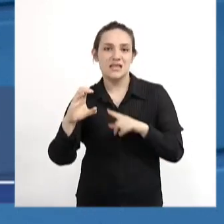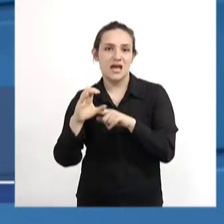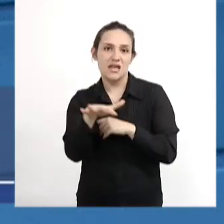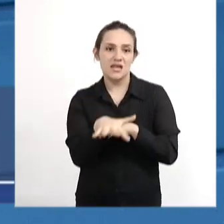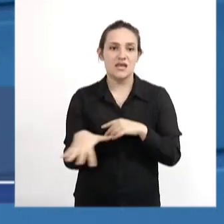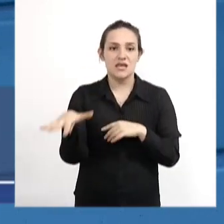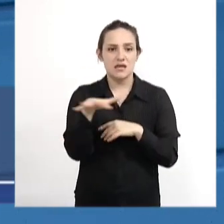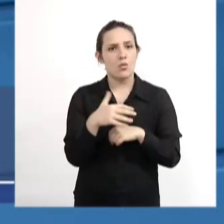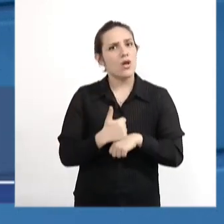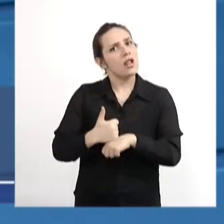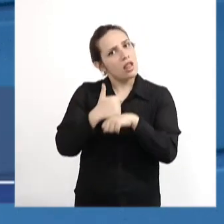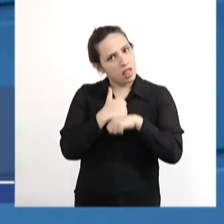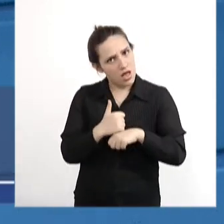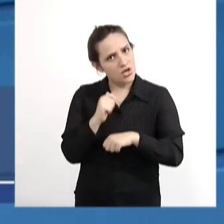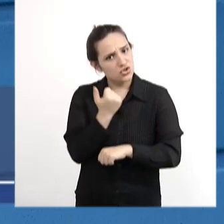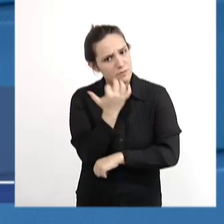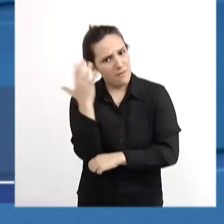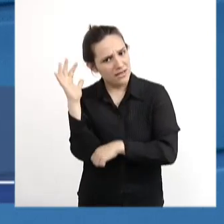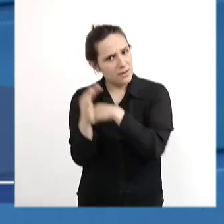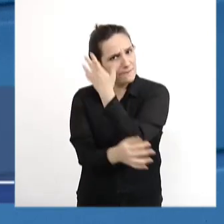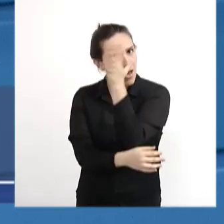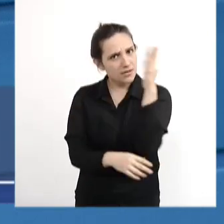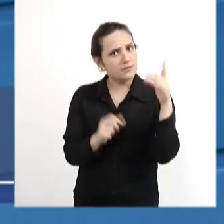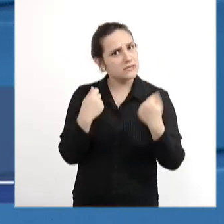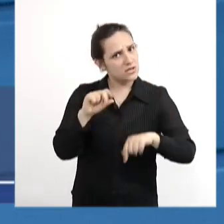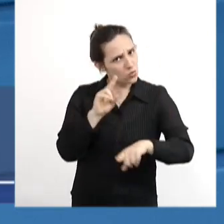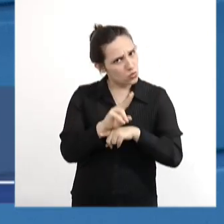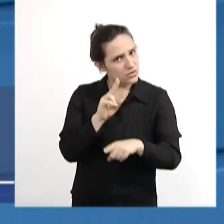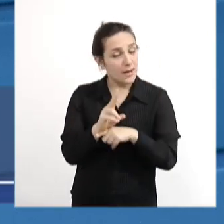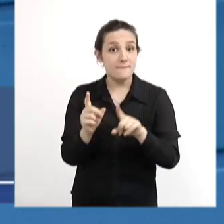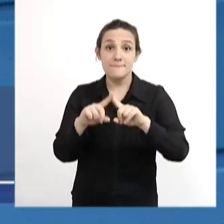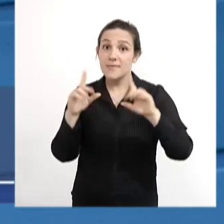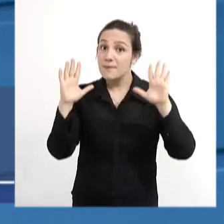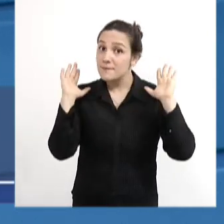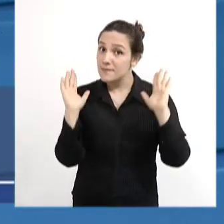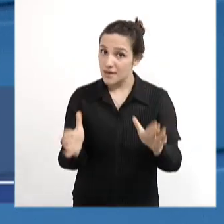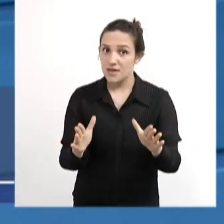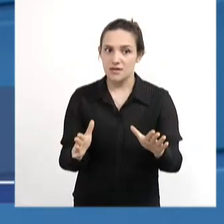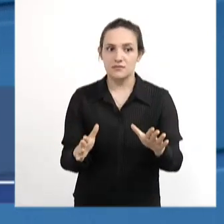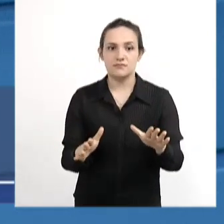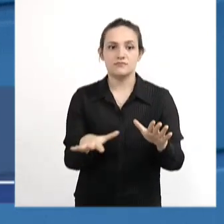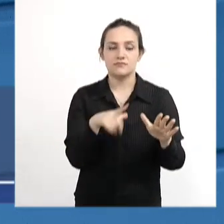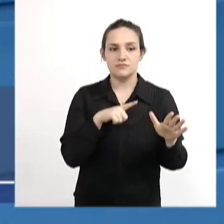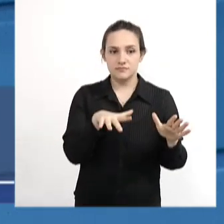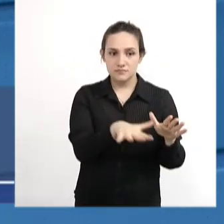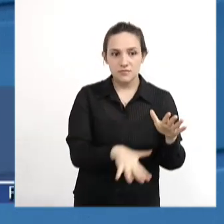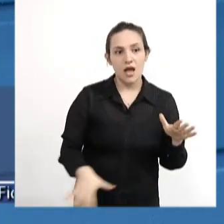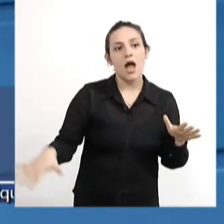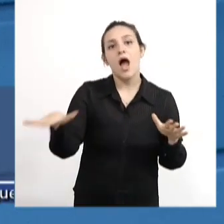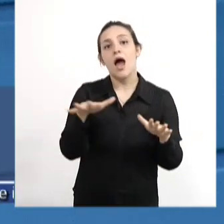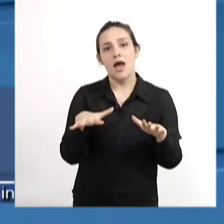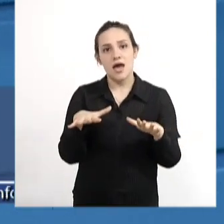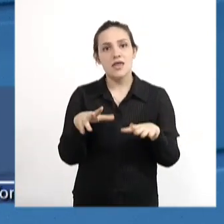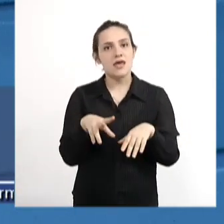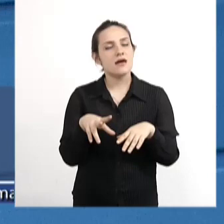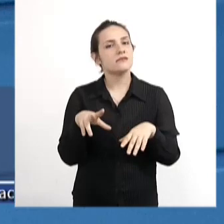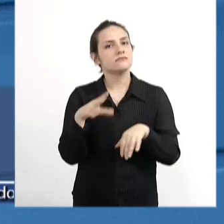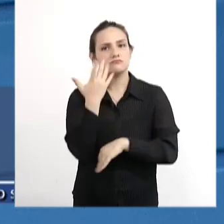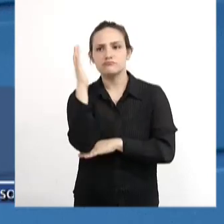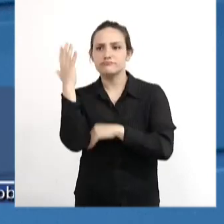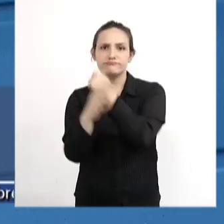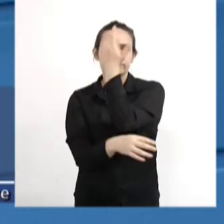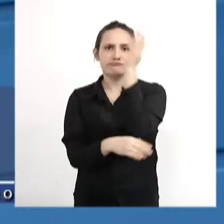com essa qualidade. Precisamos, portanto, destacar que toda a área verde desempenha um importantíssimo papel